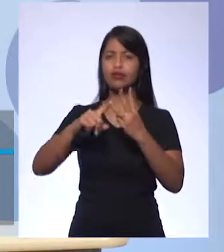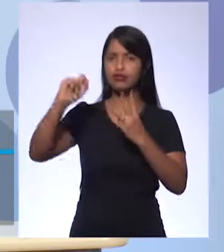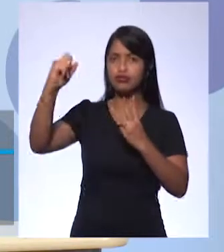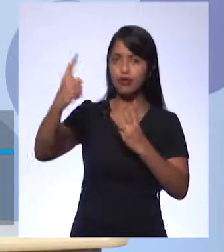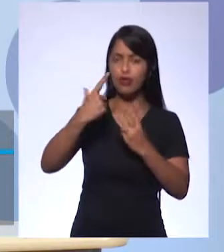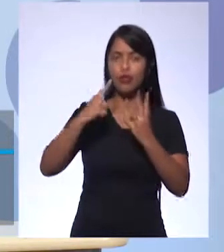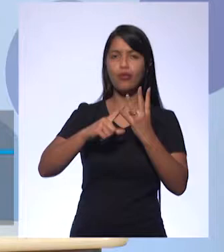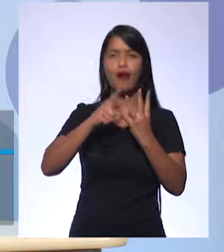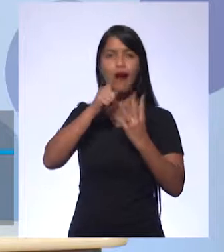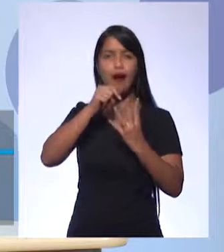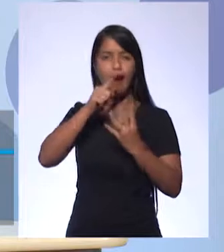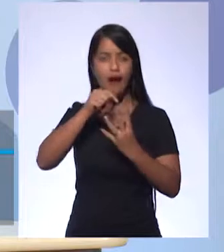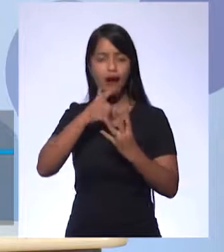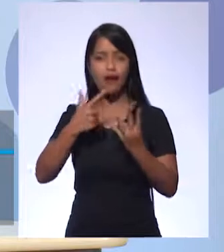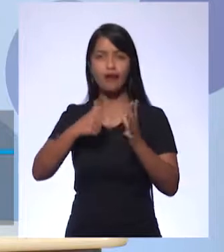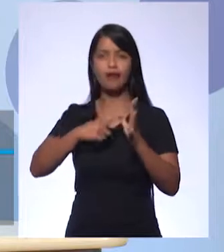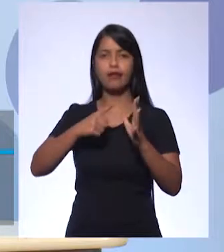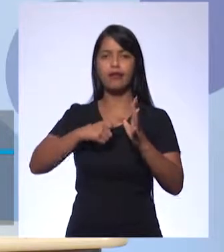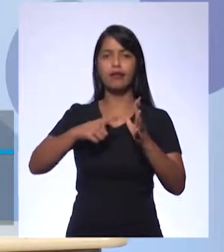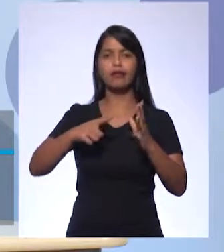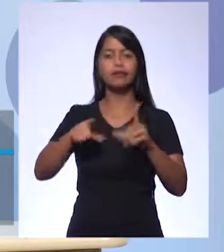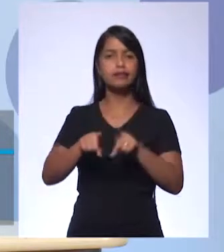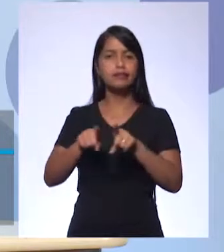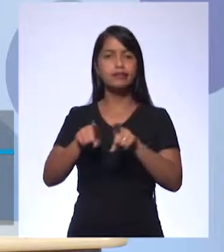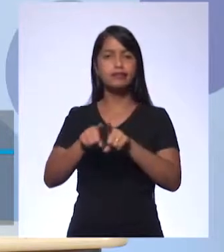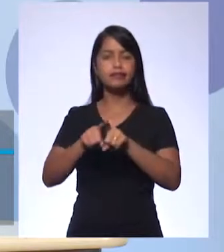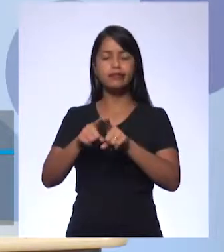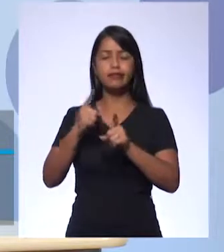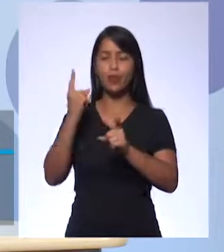das hidrelétricas, da biomassa,